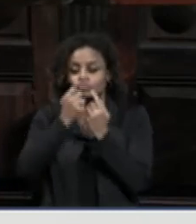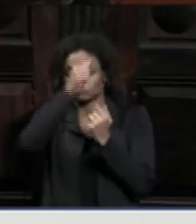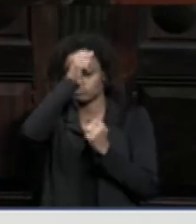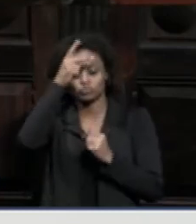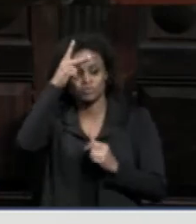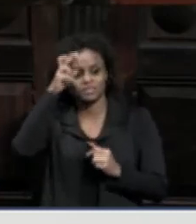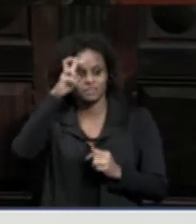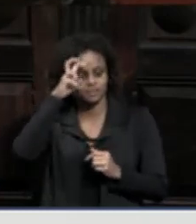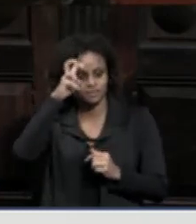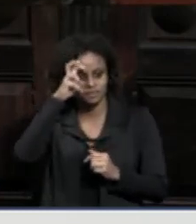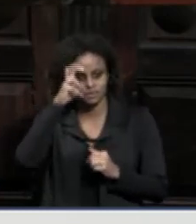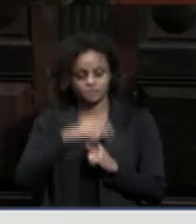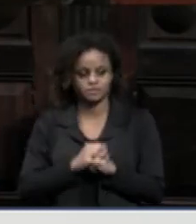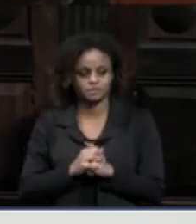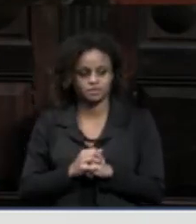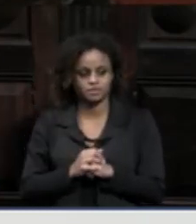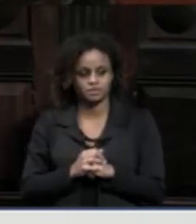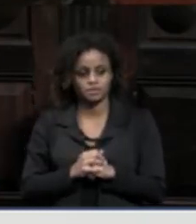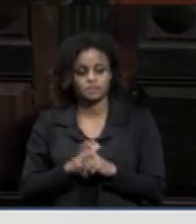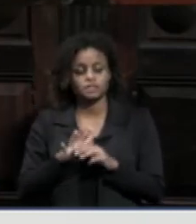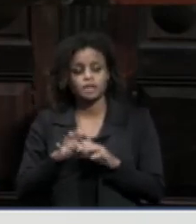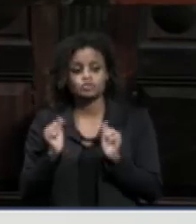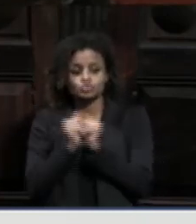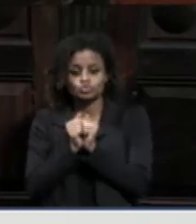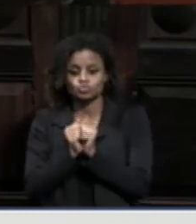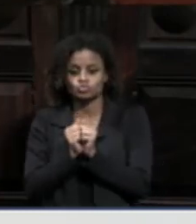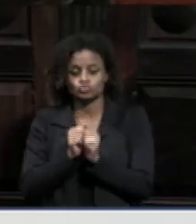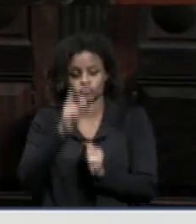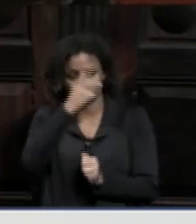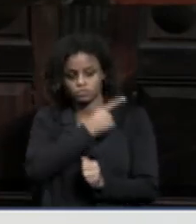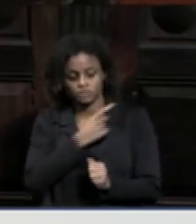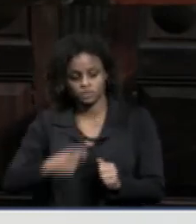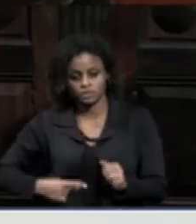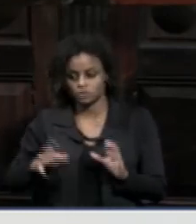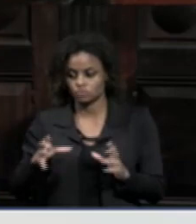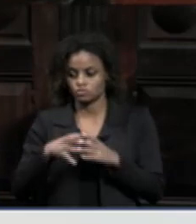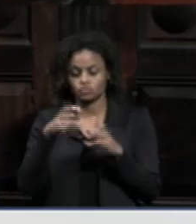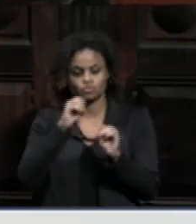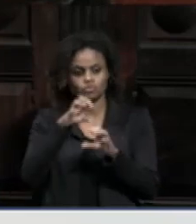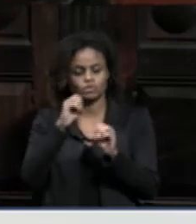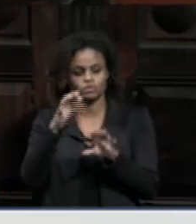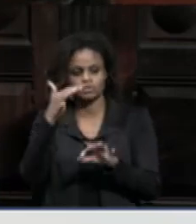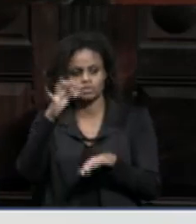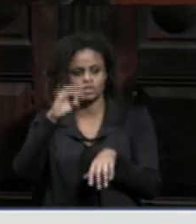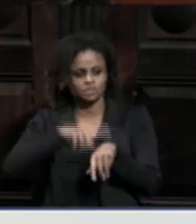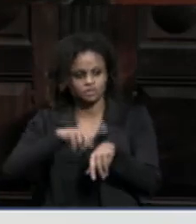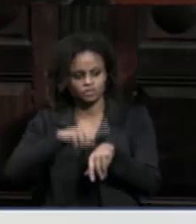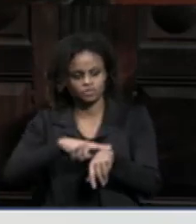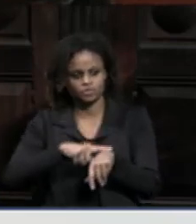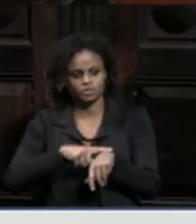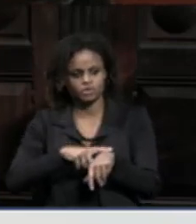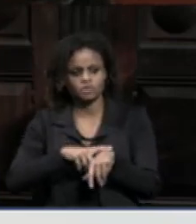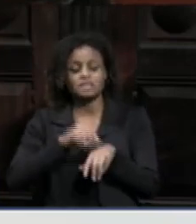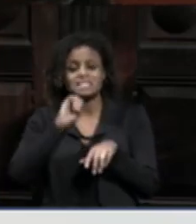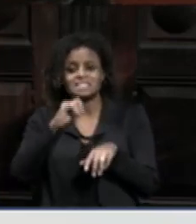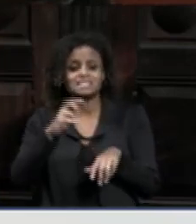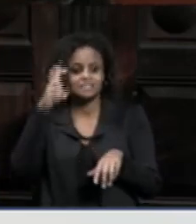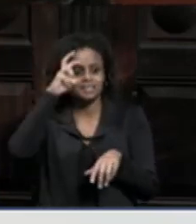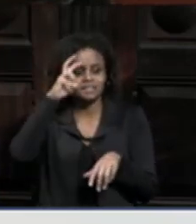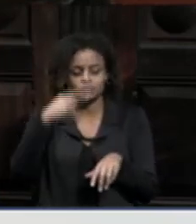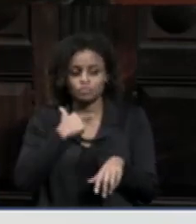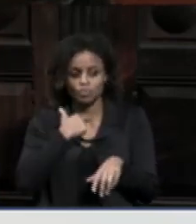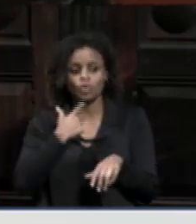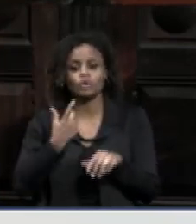deputado Conde Bittencourt, presidente da comissão, às 10 horas, achar que é melhor na quarta, a gente traz para a quarta, ou a gente tenta fechar uma